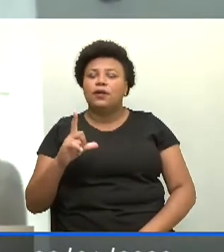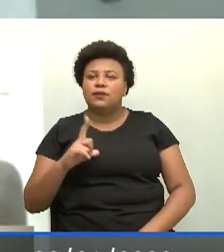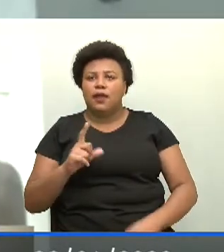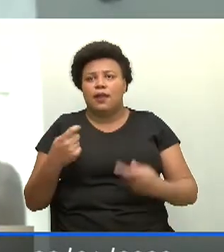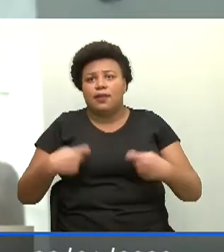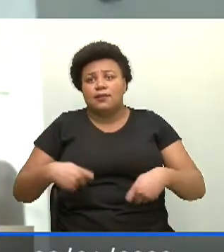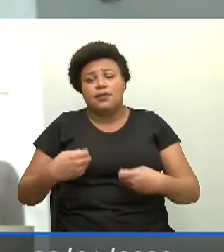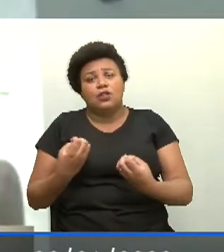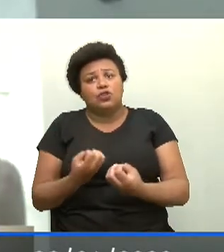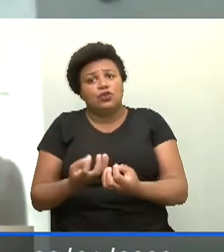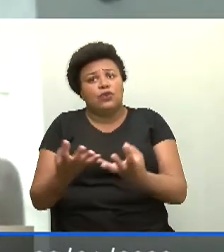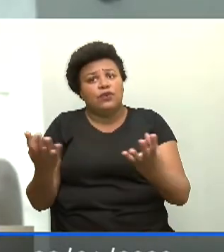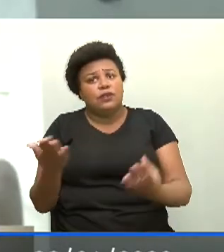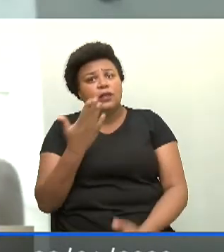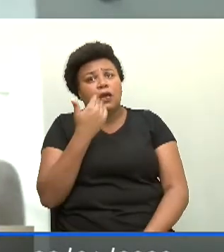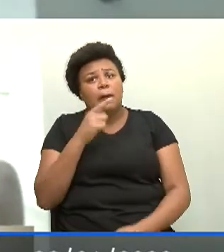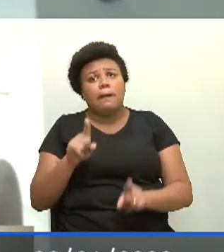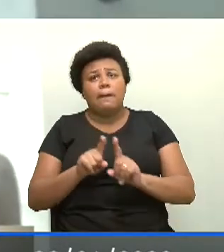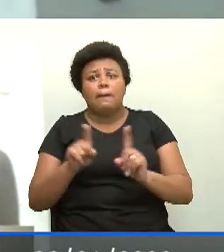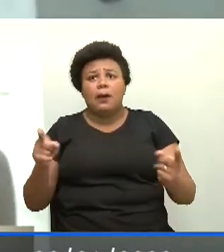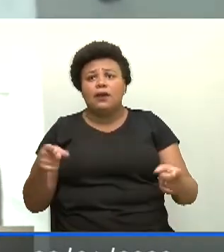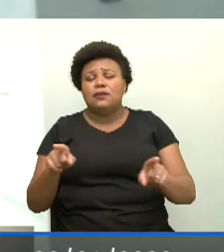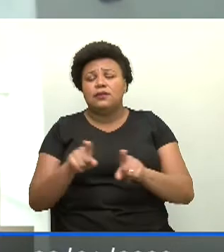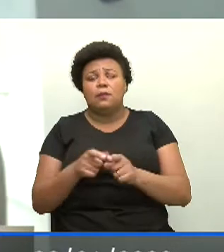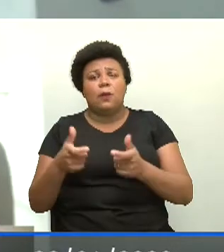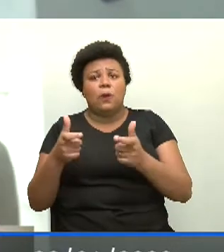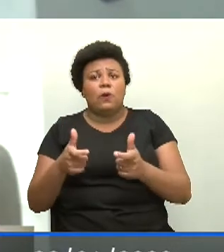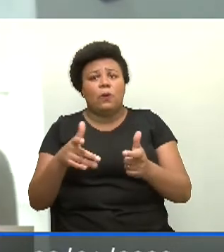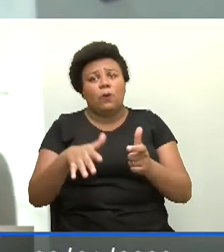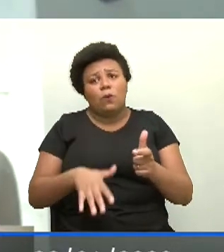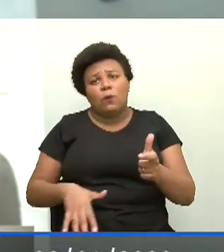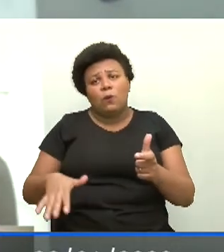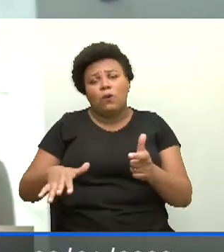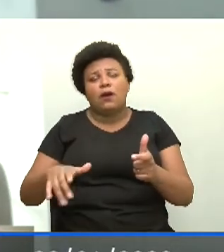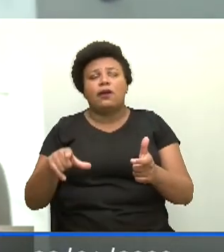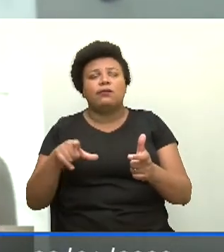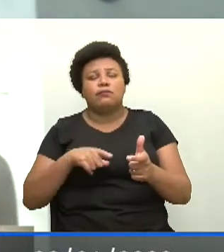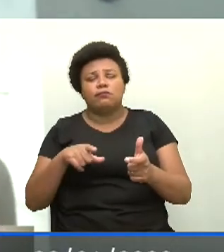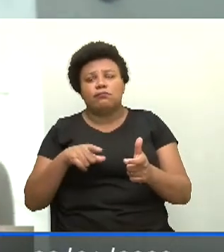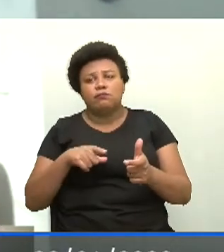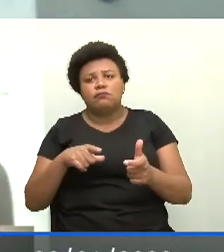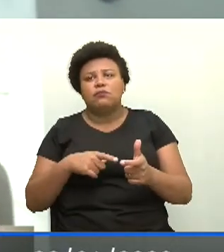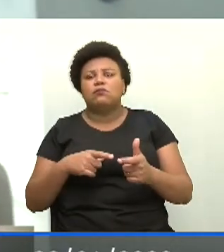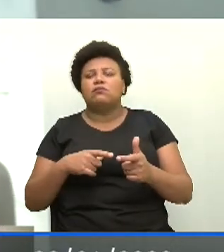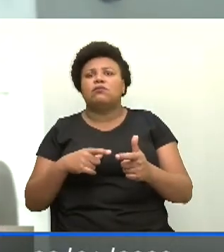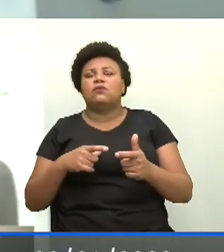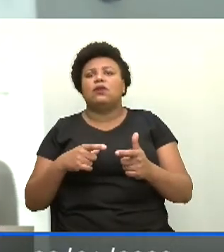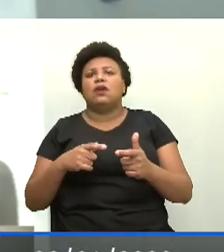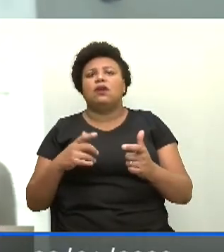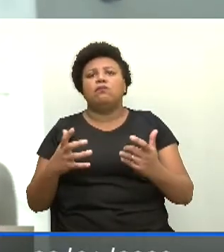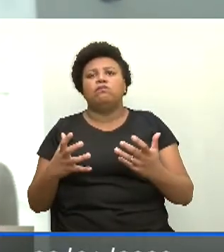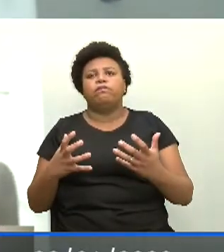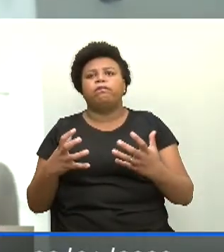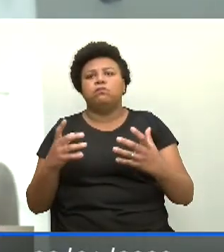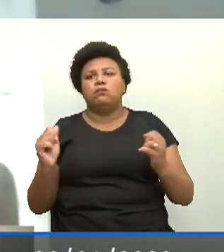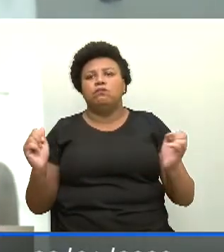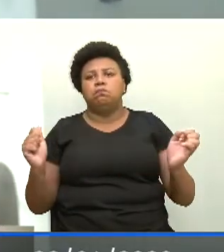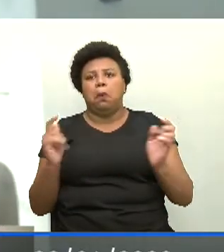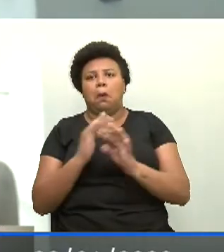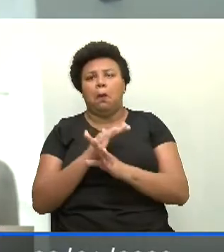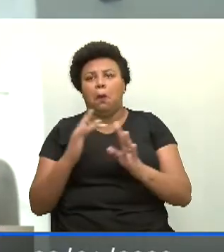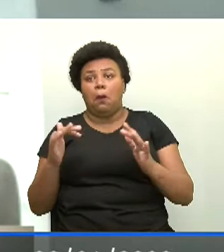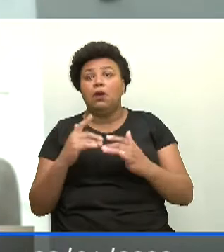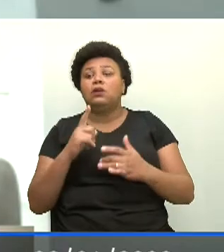de alimentos, mas também um local, né, tem uma aglomeração, a possibilidade de ter um risco